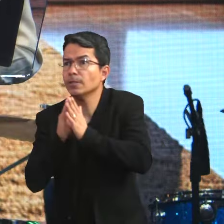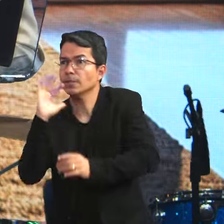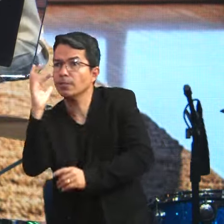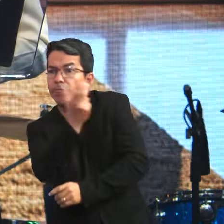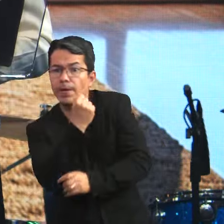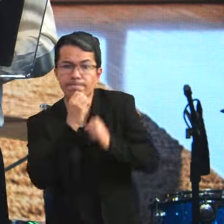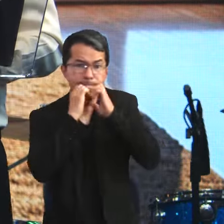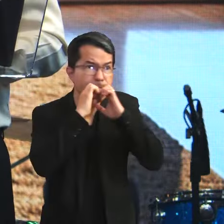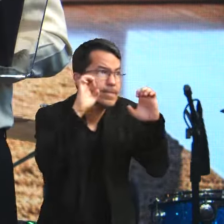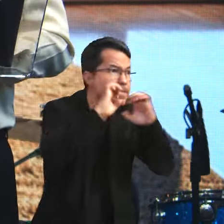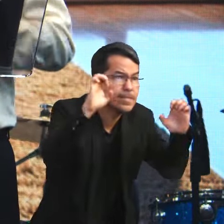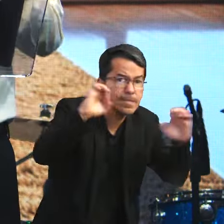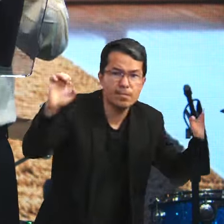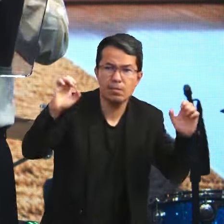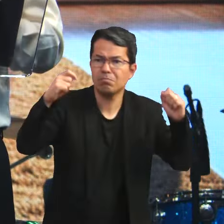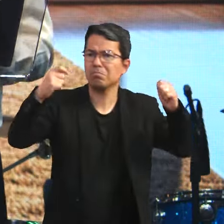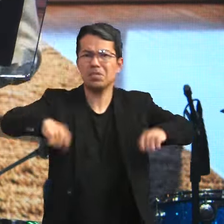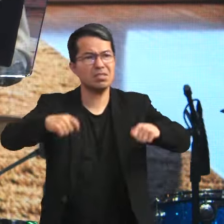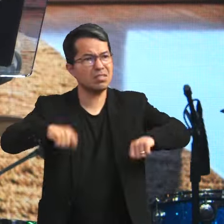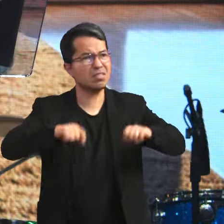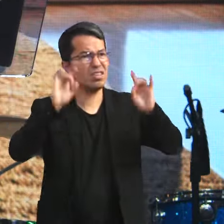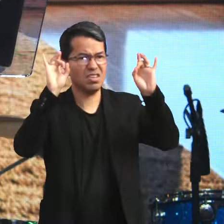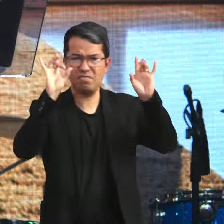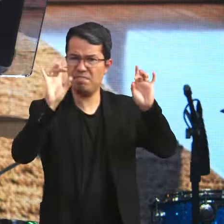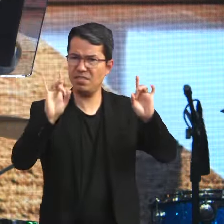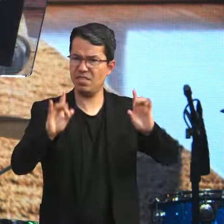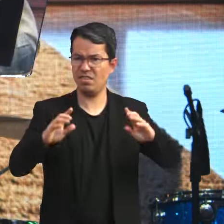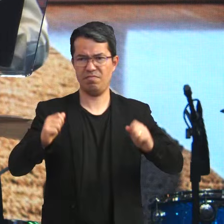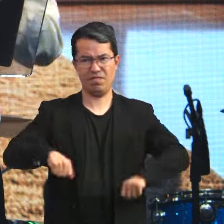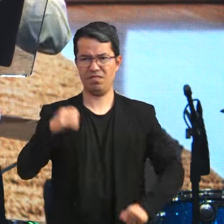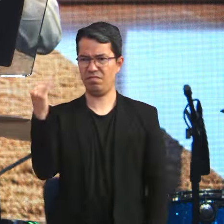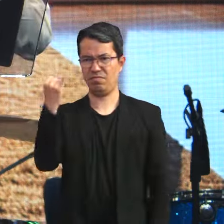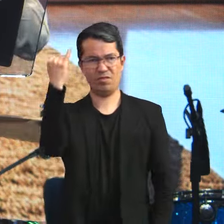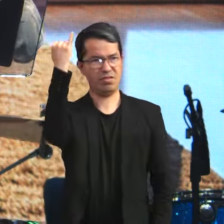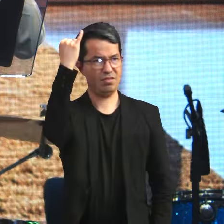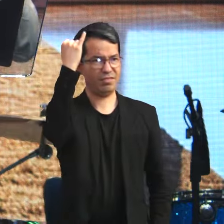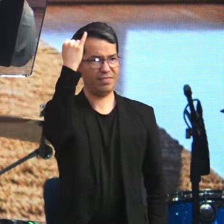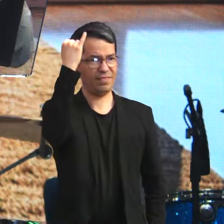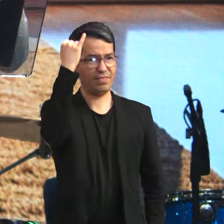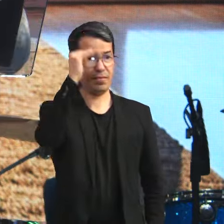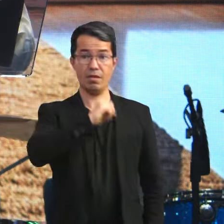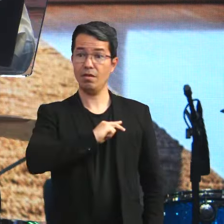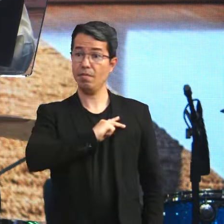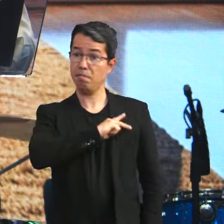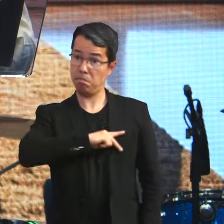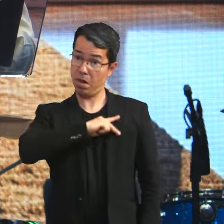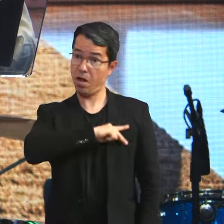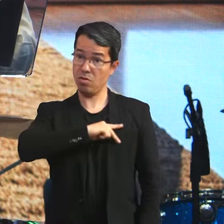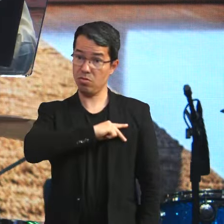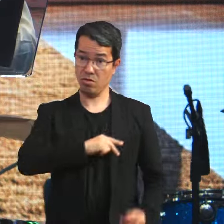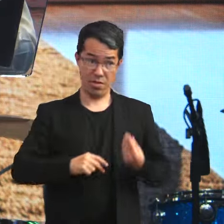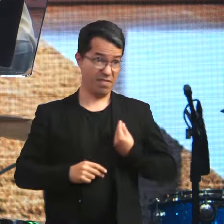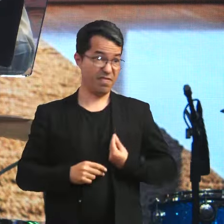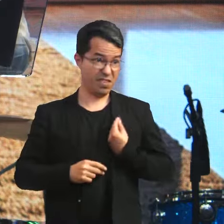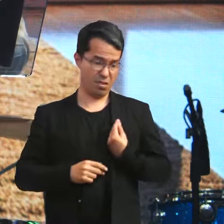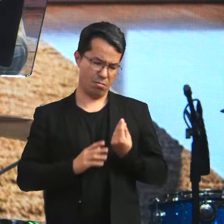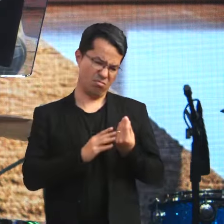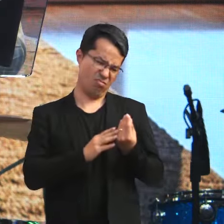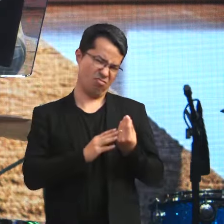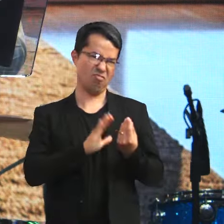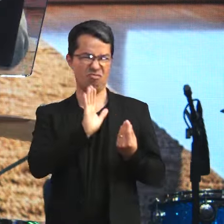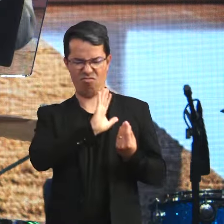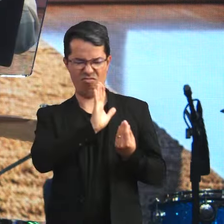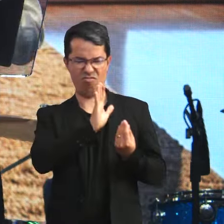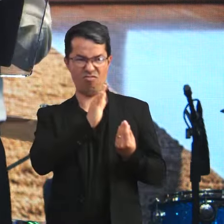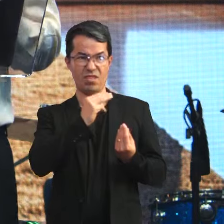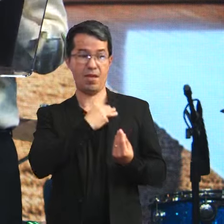precio também para nós pao no caso de Paulo era que vi era mais precioso que sua